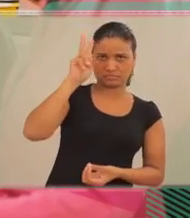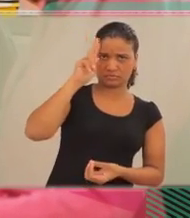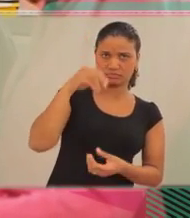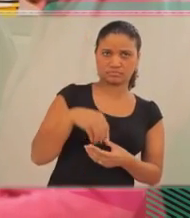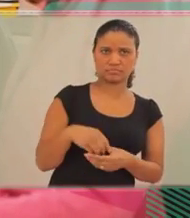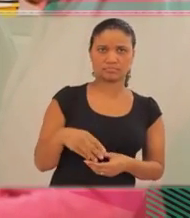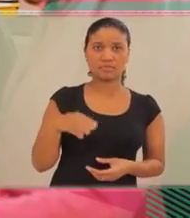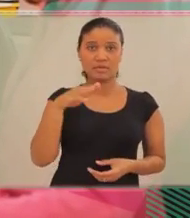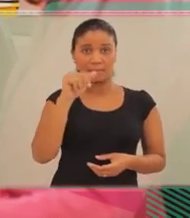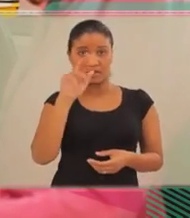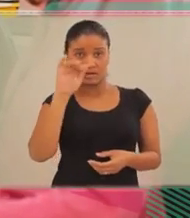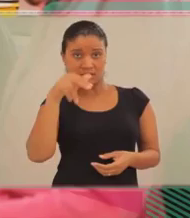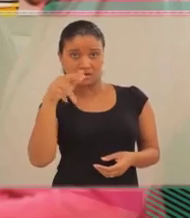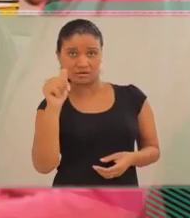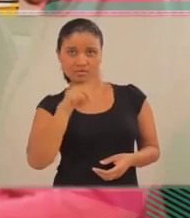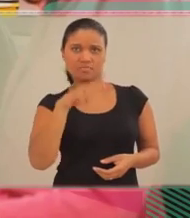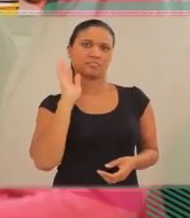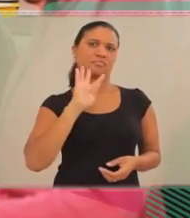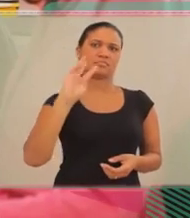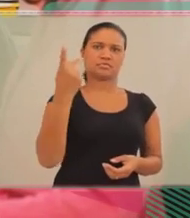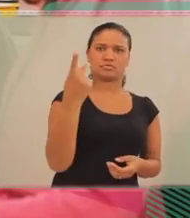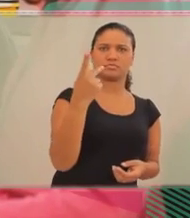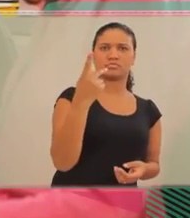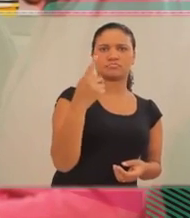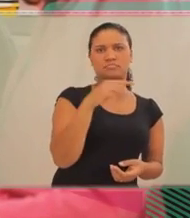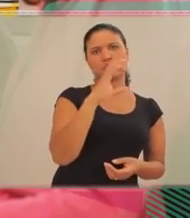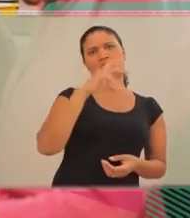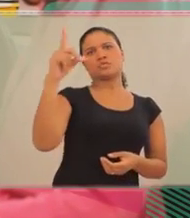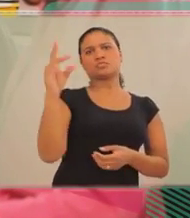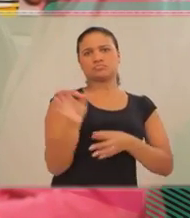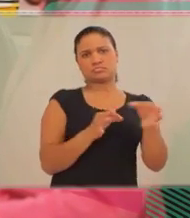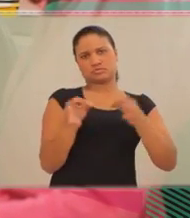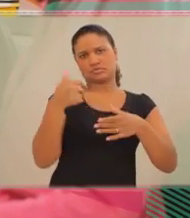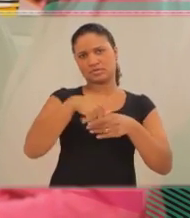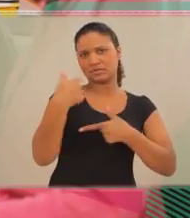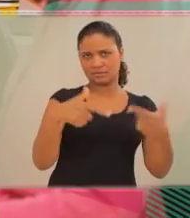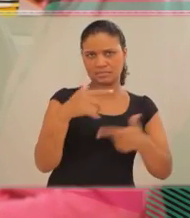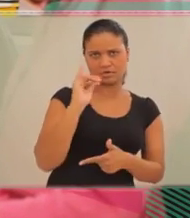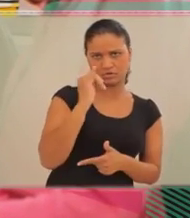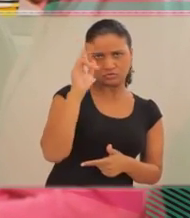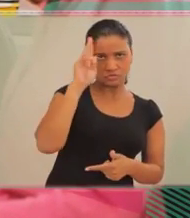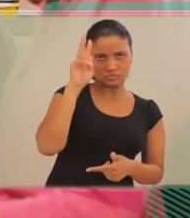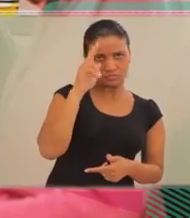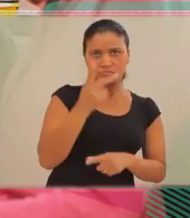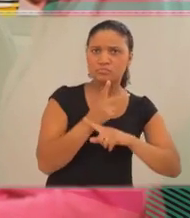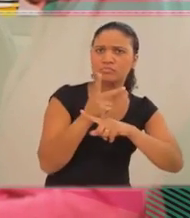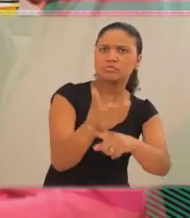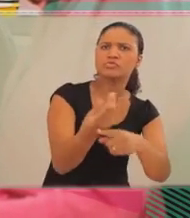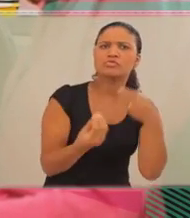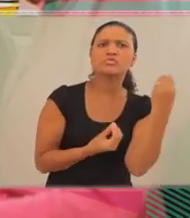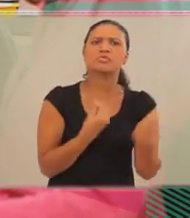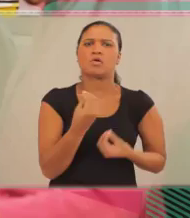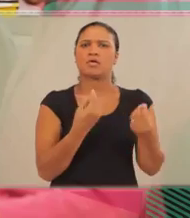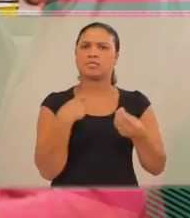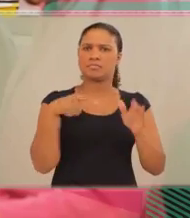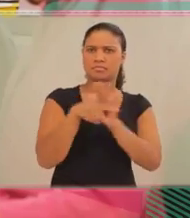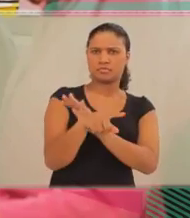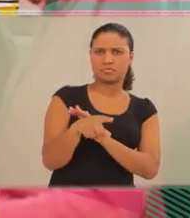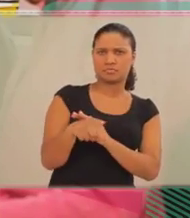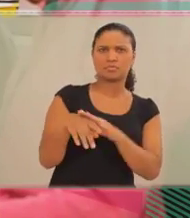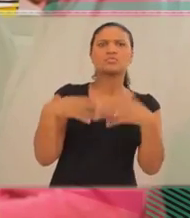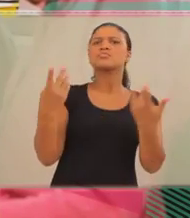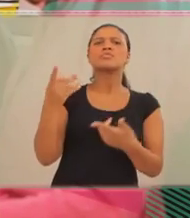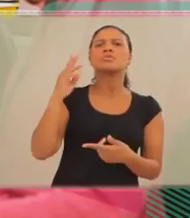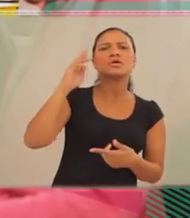Belo Horizonte, coordenou esse trabalho. E um historiador, ele sempre vai buscar exatamente o que você